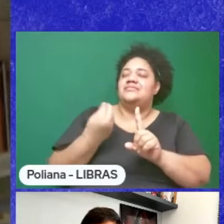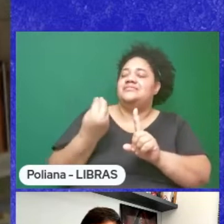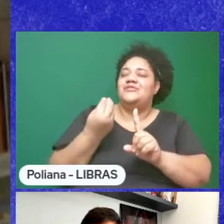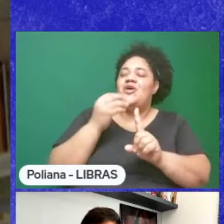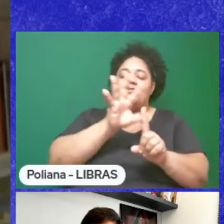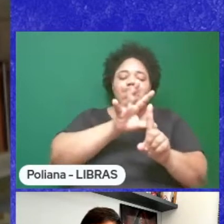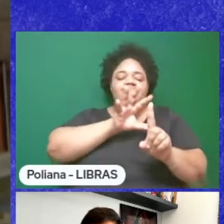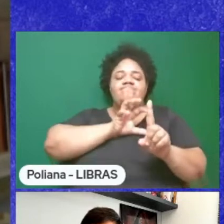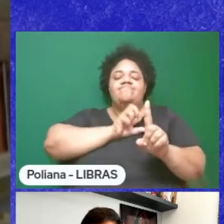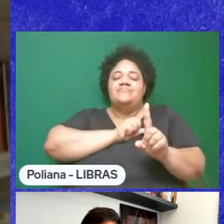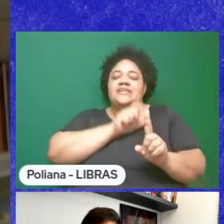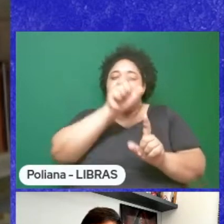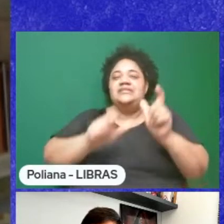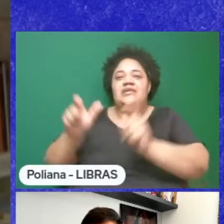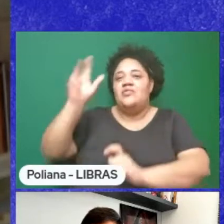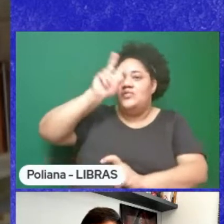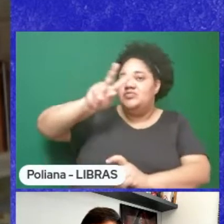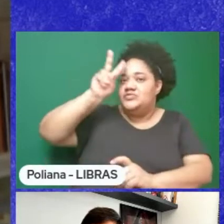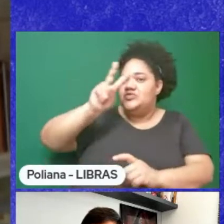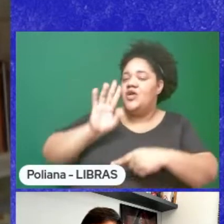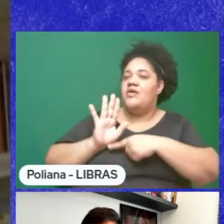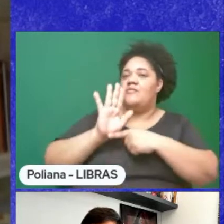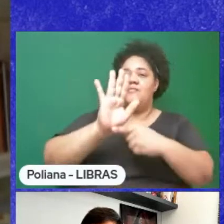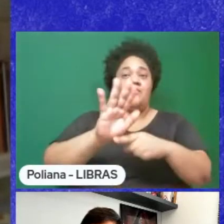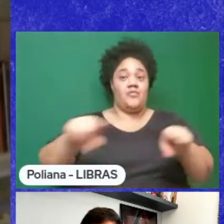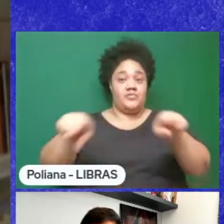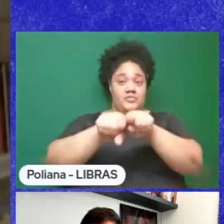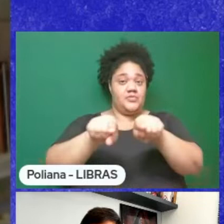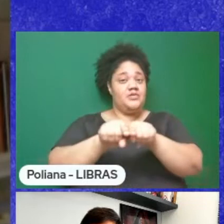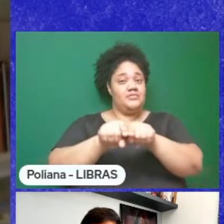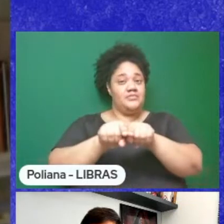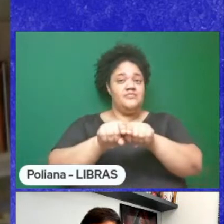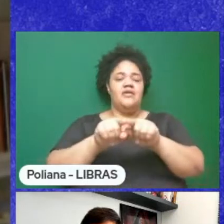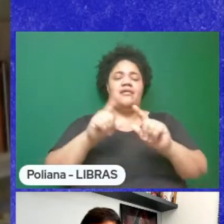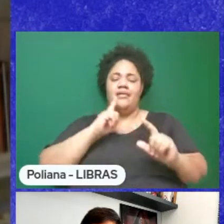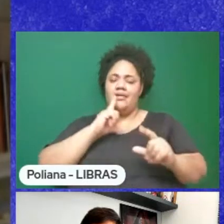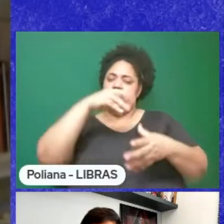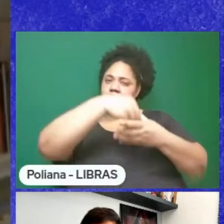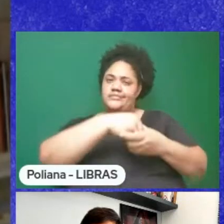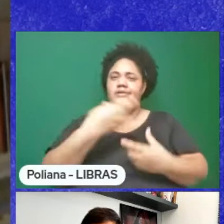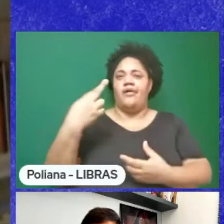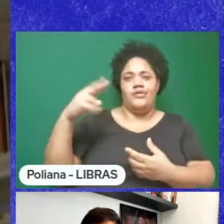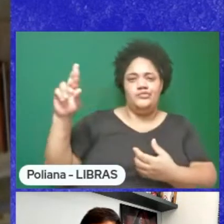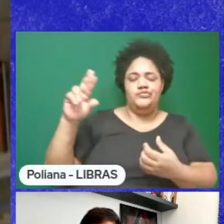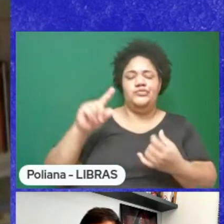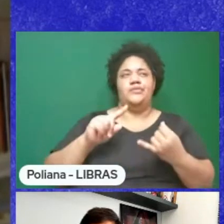digamos, alguma história, alguém te contou para trazer também esse. Tem os símbolos ali religiosos, tem os